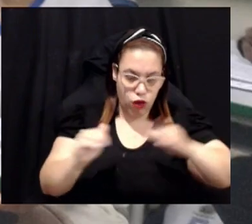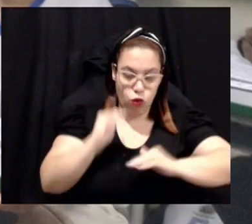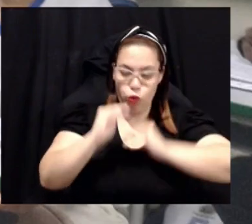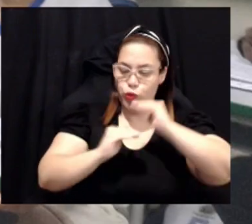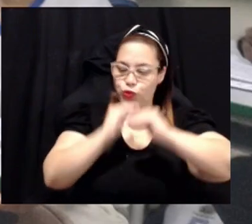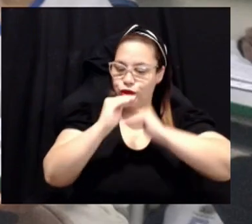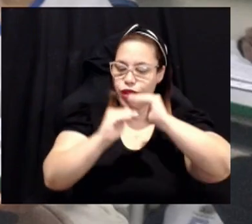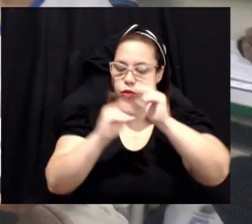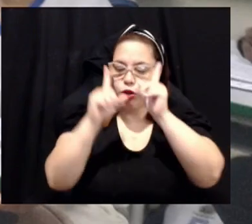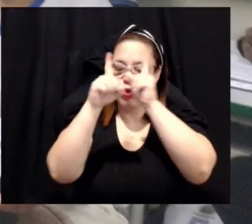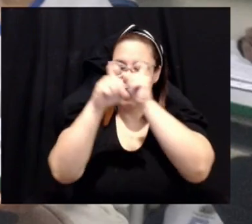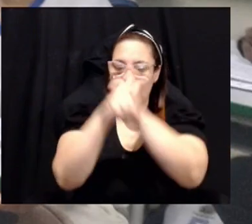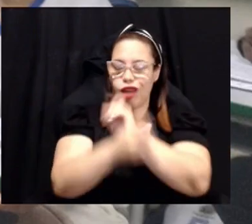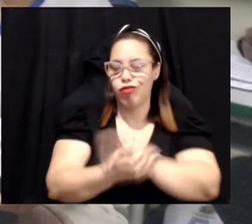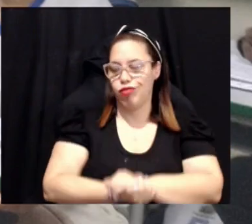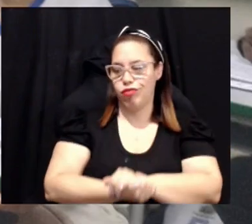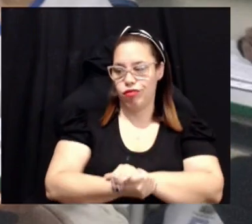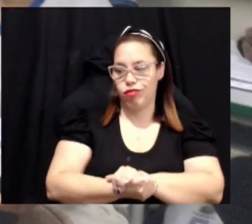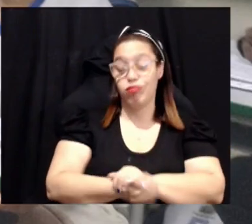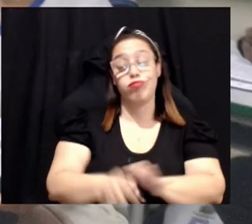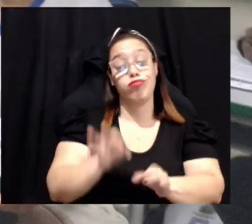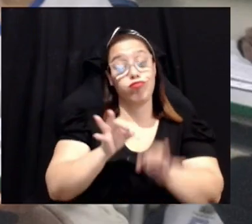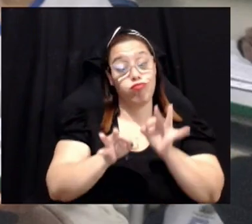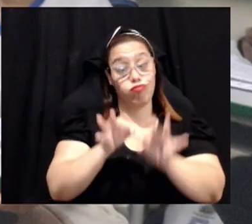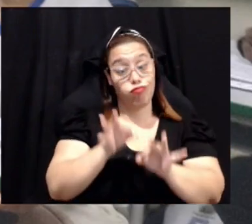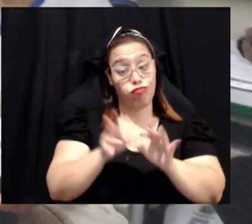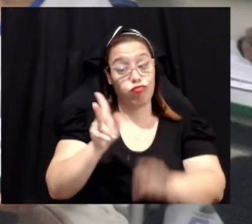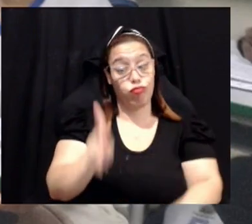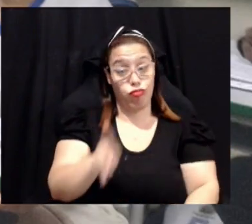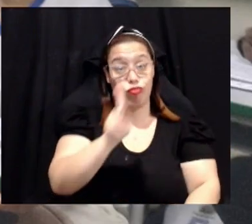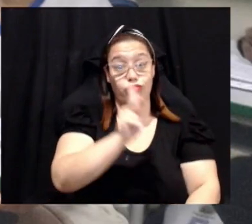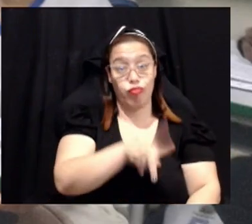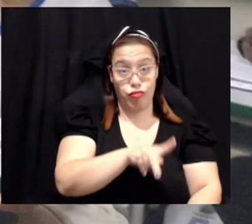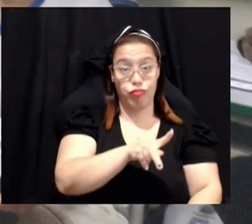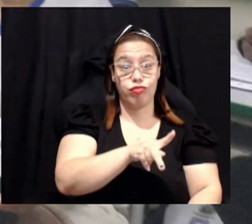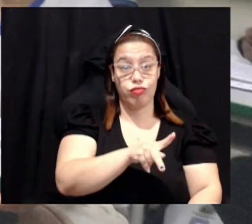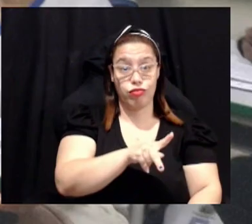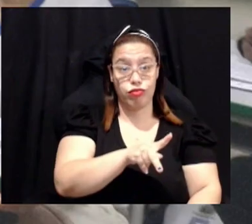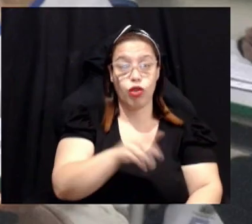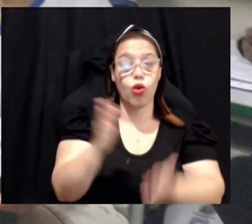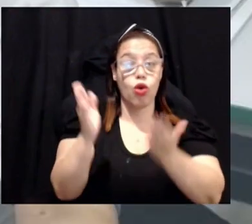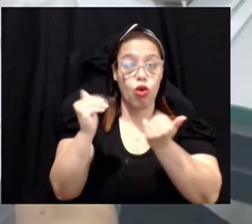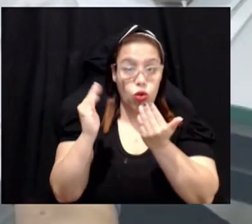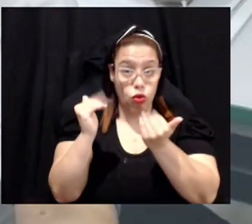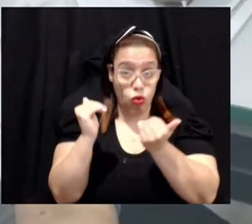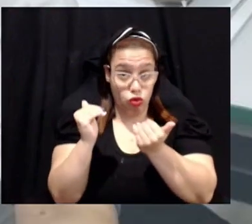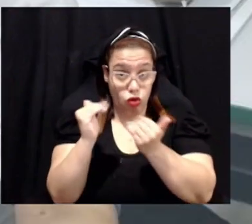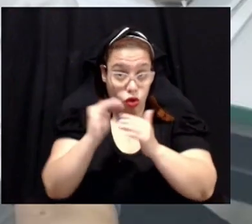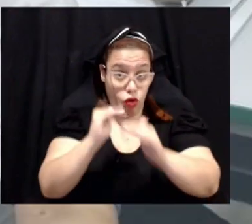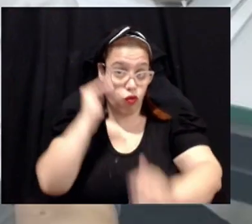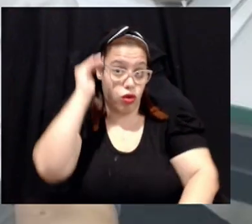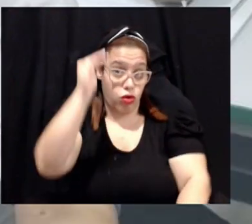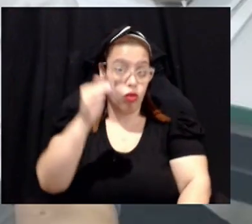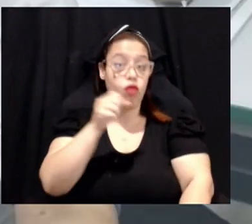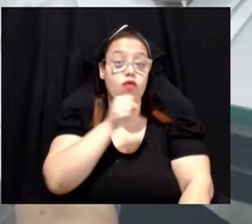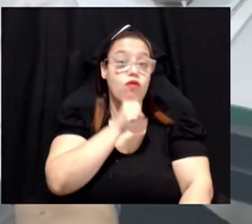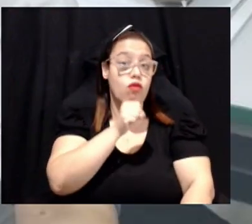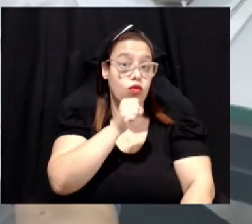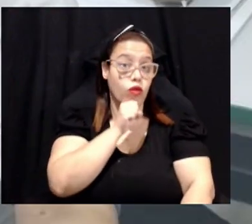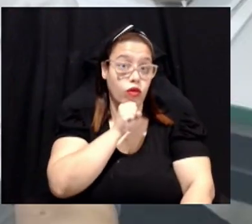dificuldade. E é aí, justamente, que o professor, do jovem e do adulto e idoso, ele